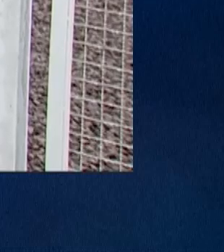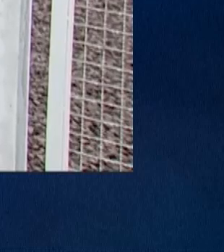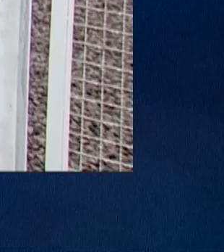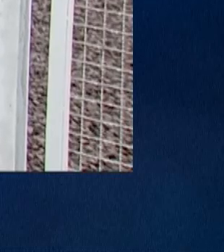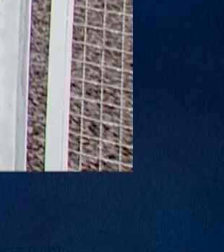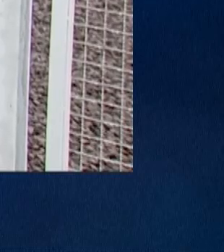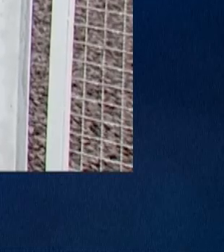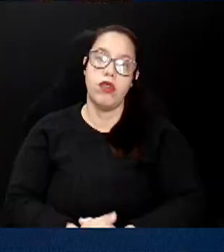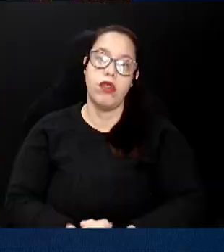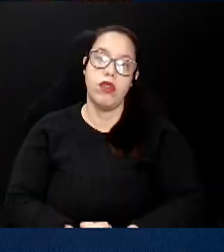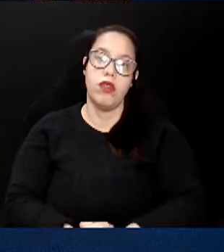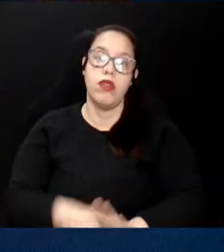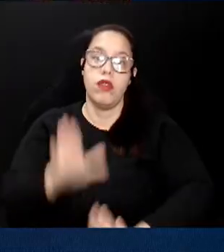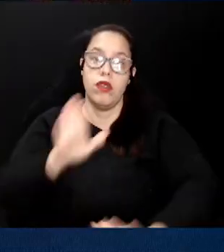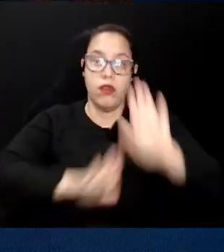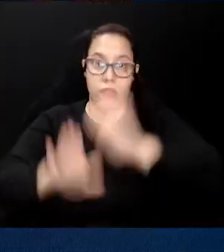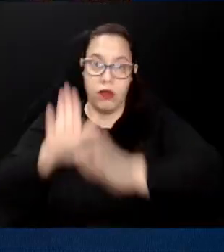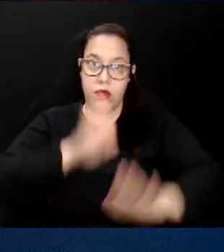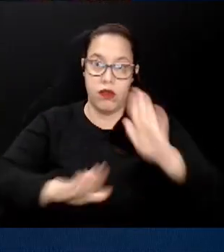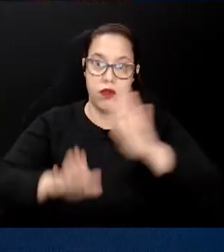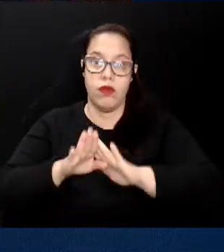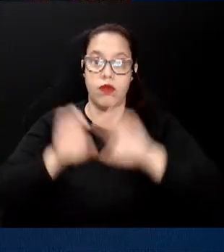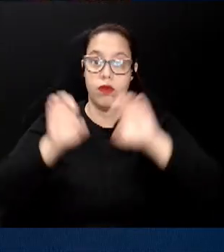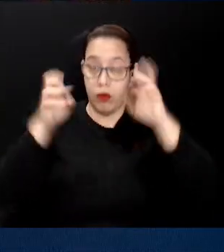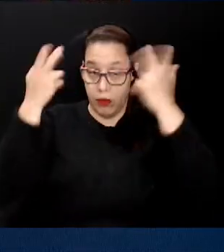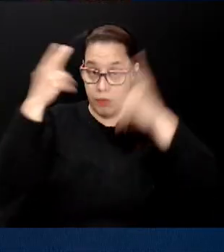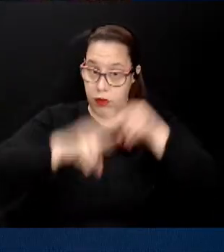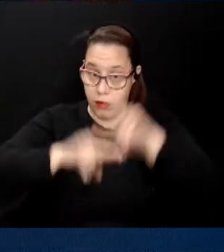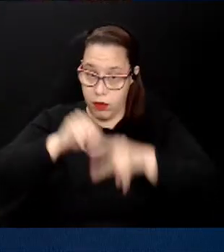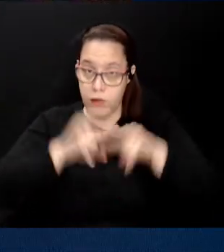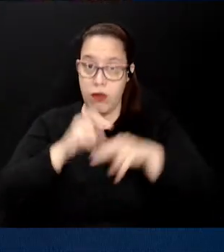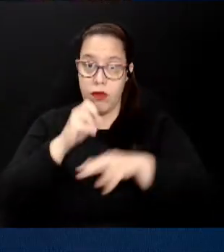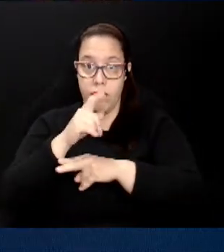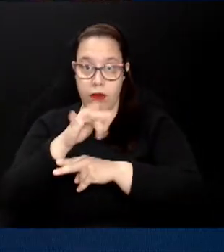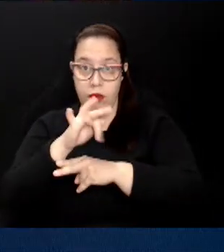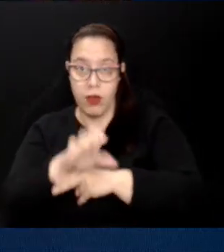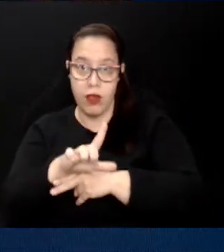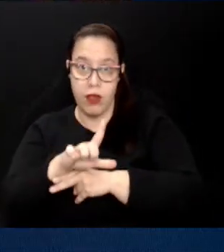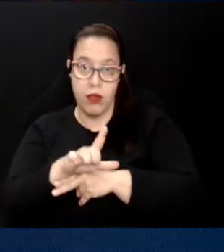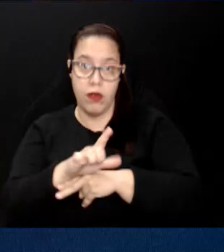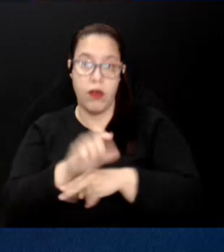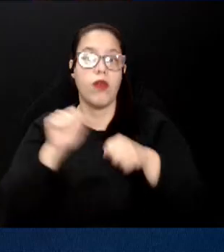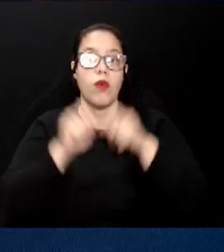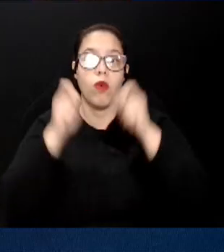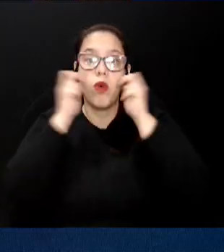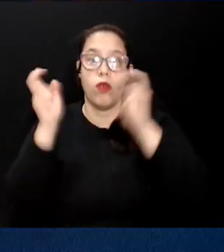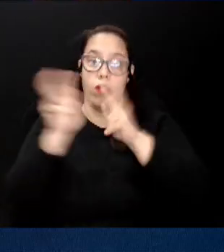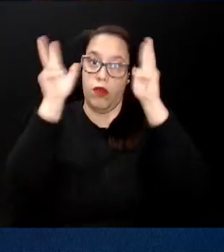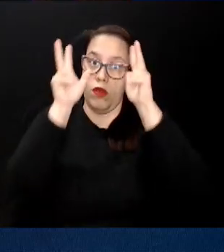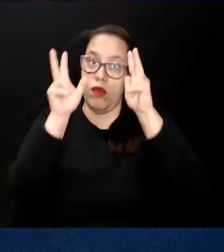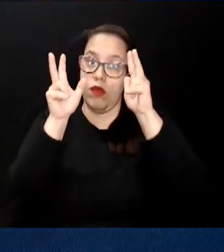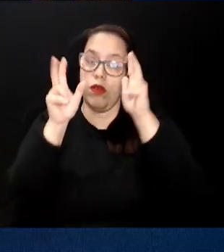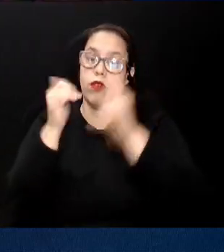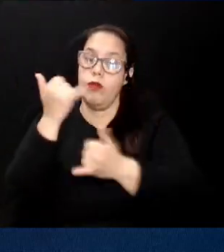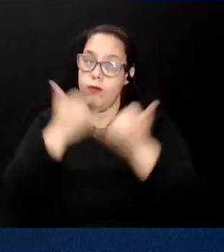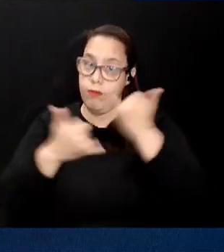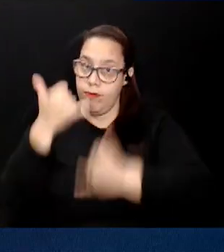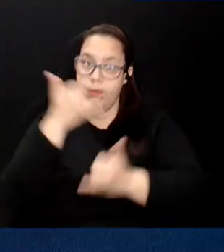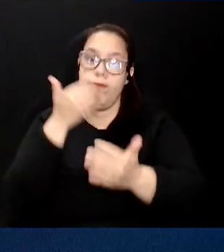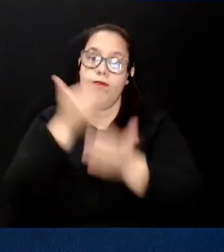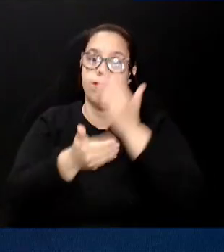Cuidado redobrado em festa junina. CPFL Paulista faz alerta para que a diversão não termine em